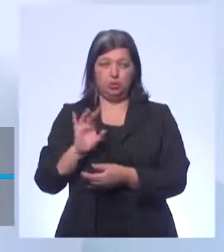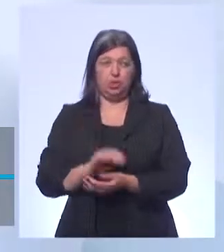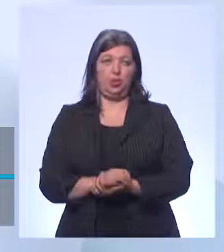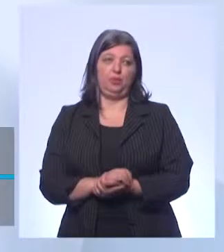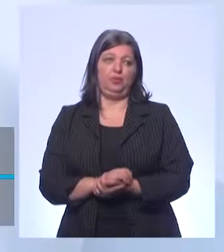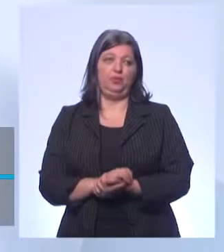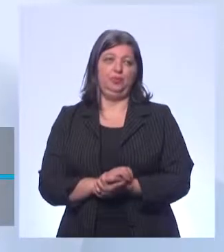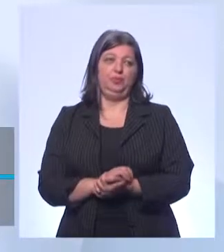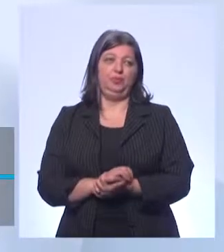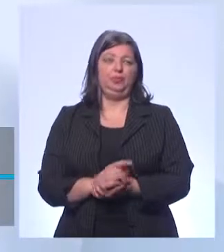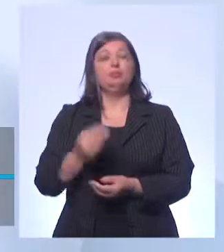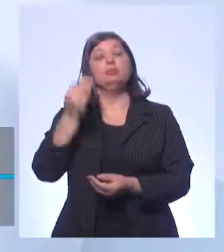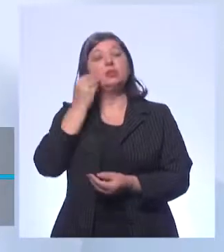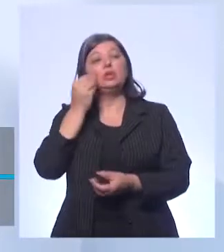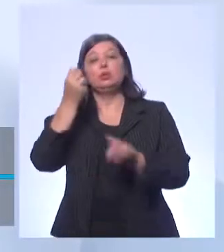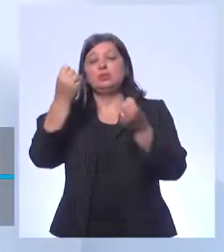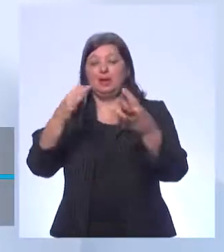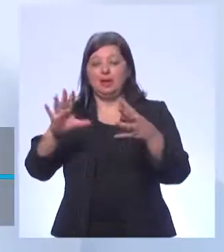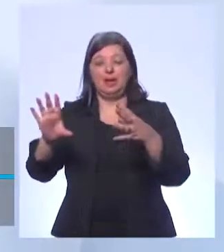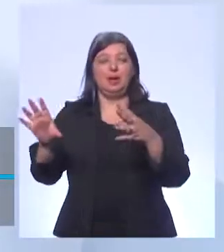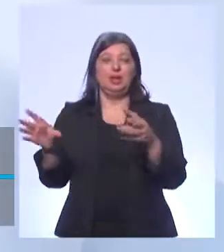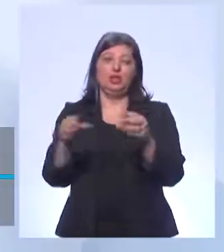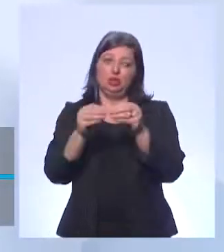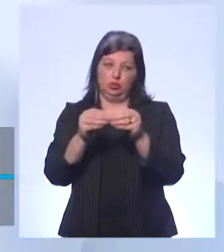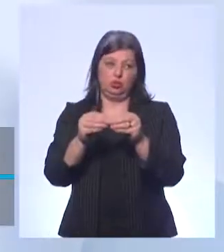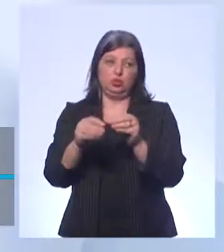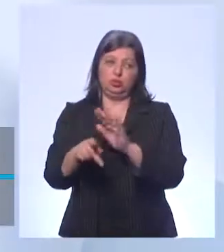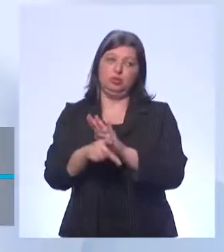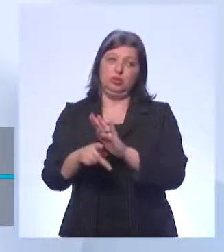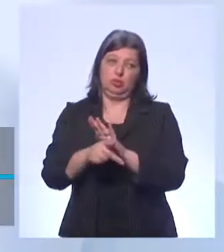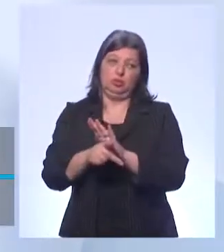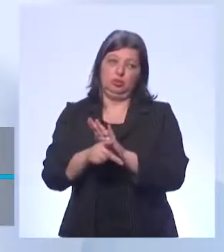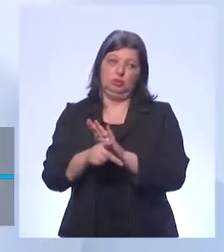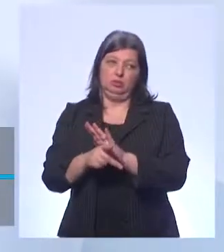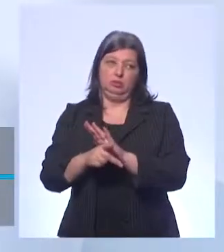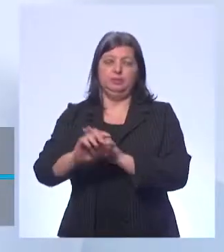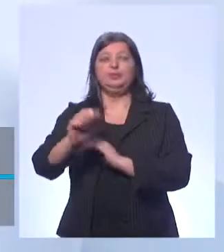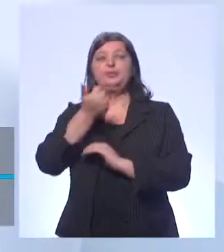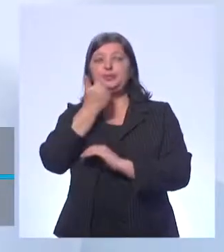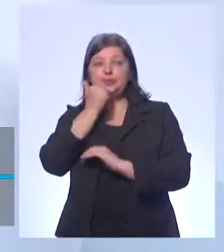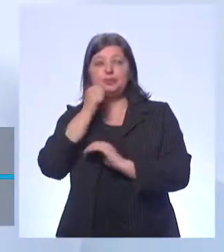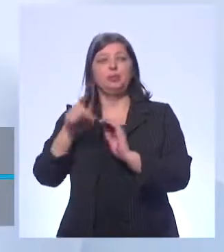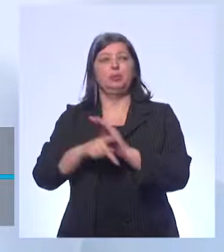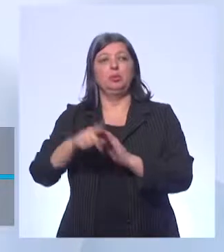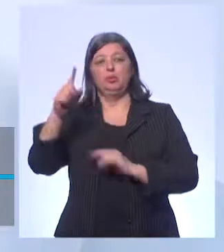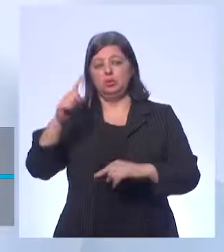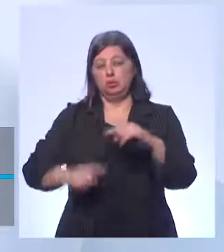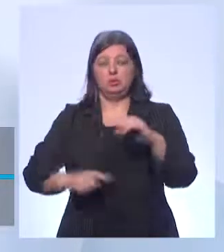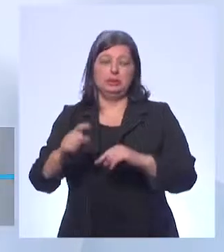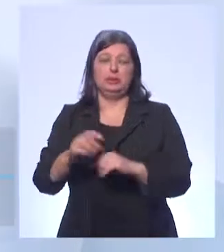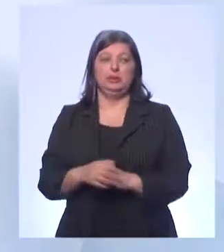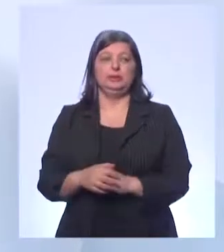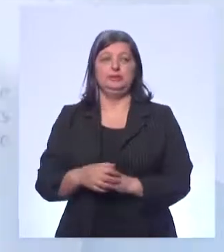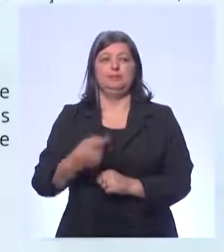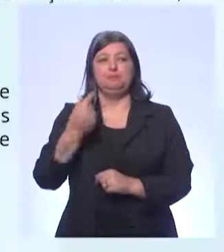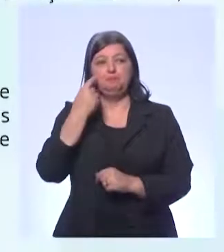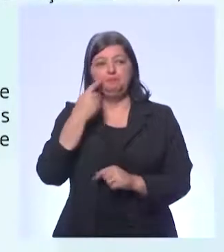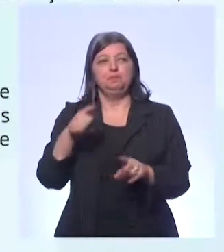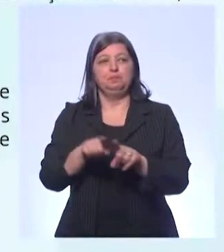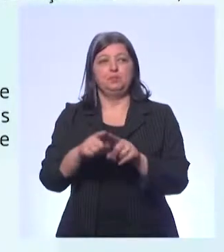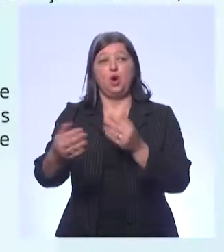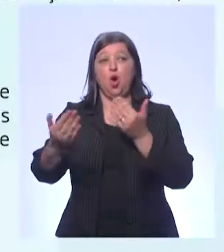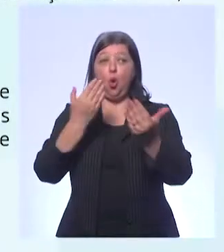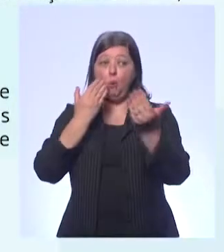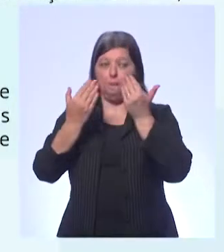para vocês, né, um resumo, uma parte da ciência dos materiais. Aqui eu tenho,